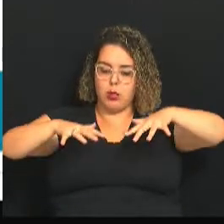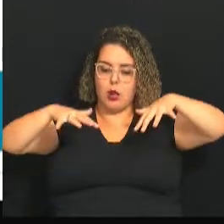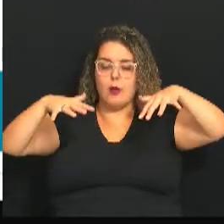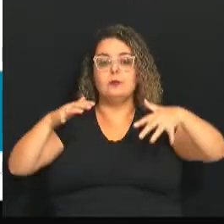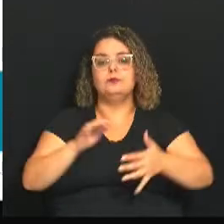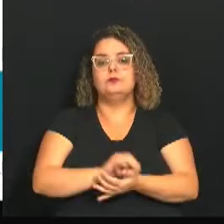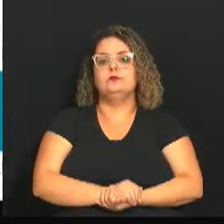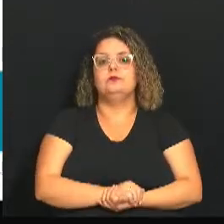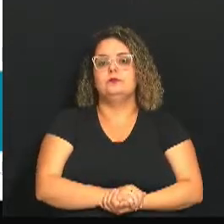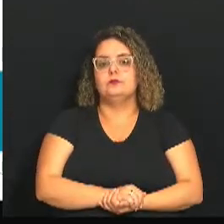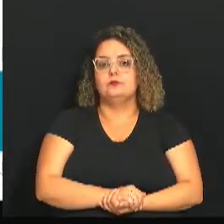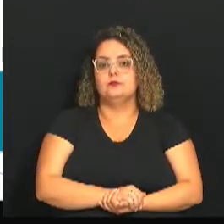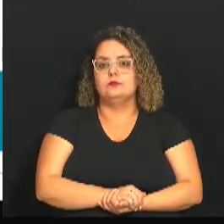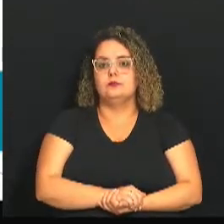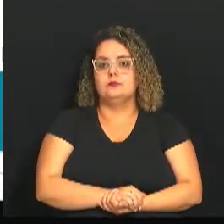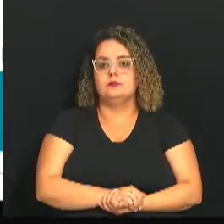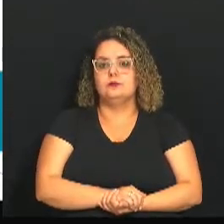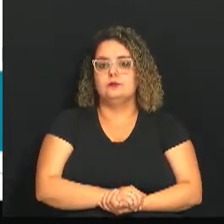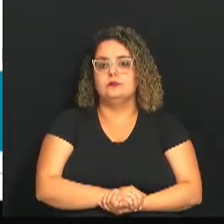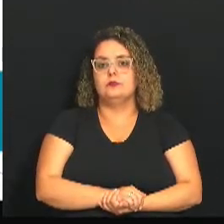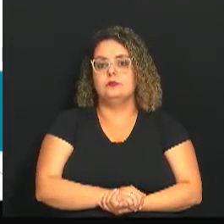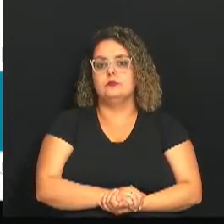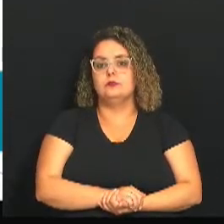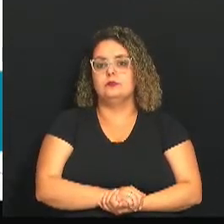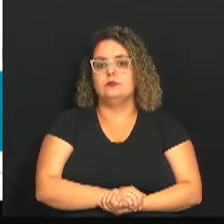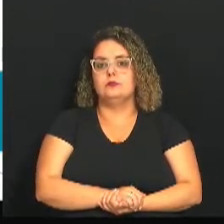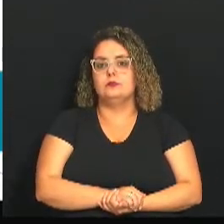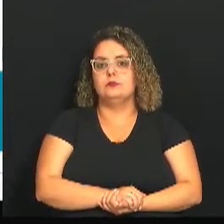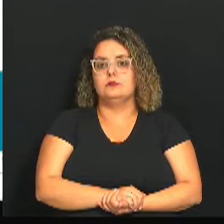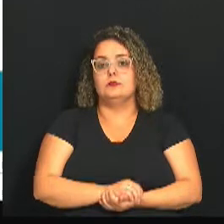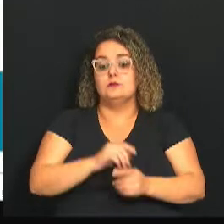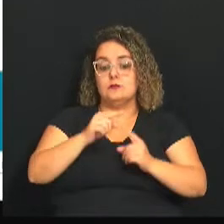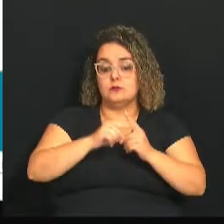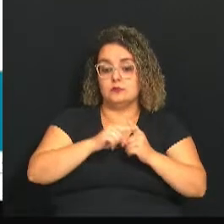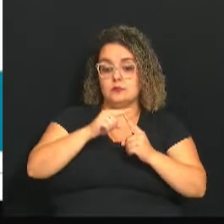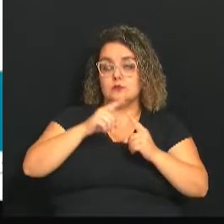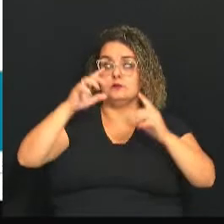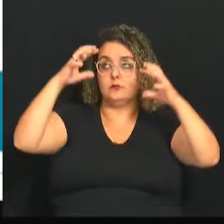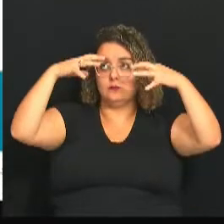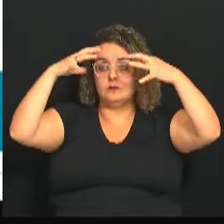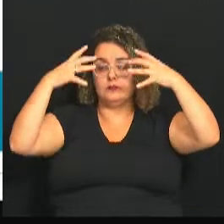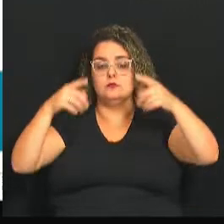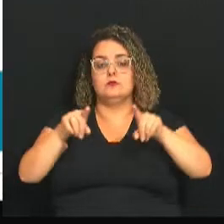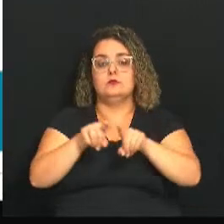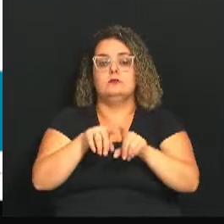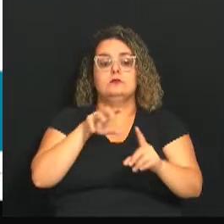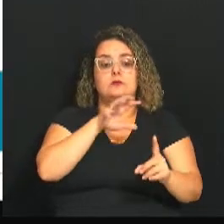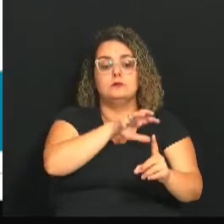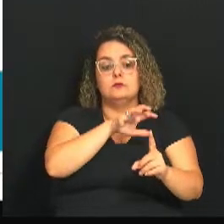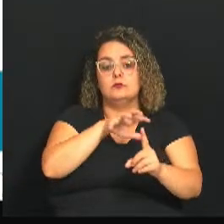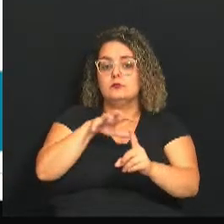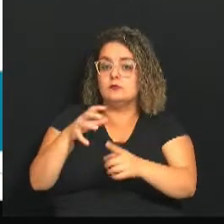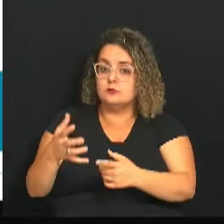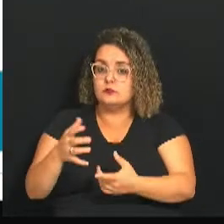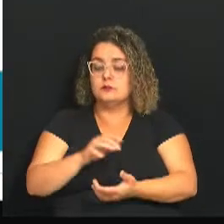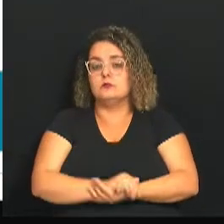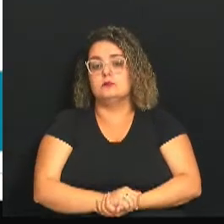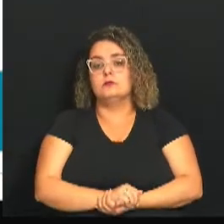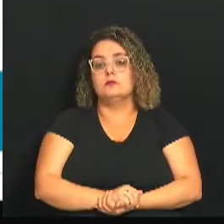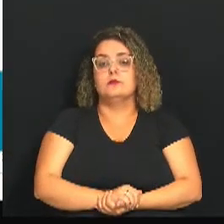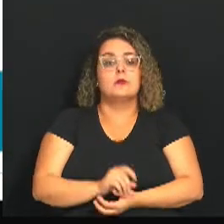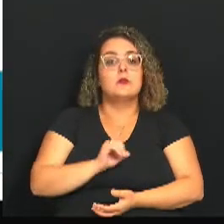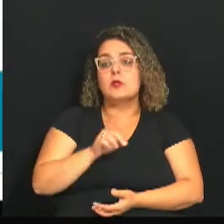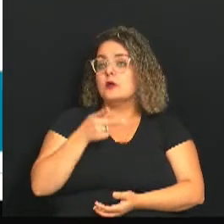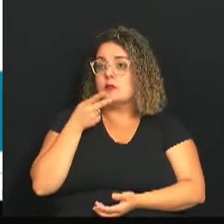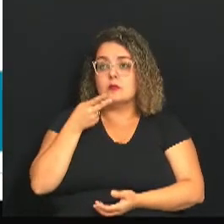promover a previsão de tempo voltada a impactos, não só dizer que vai chover, não só dizer que vai